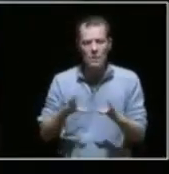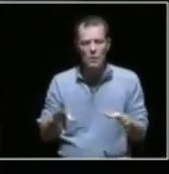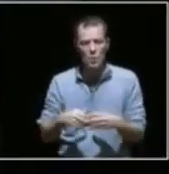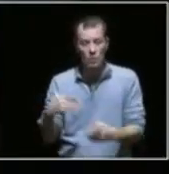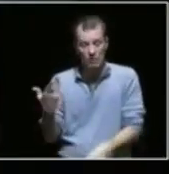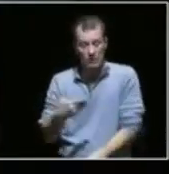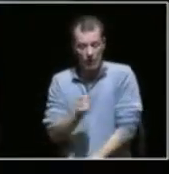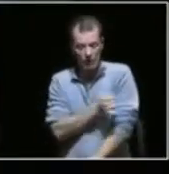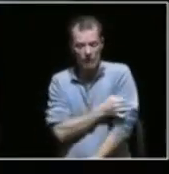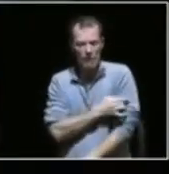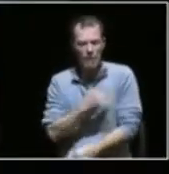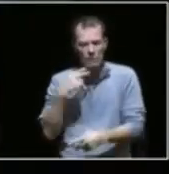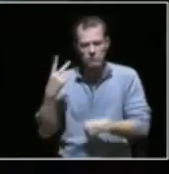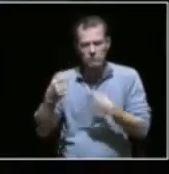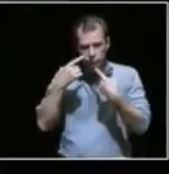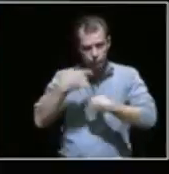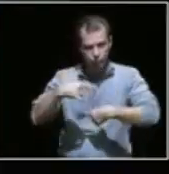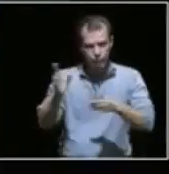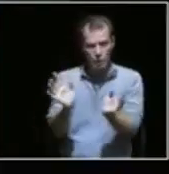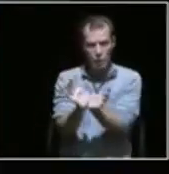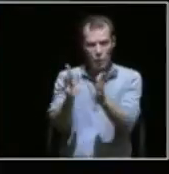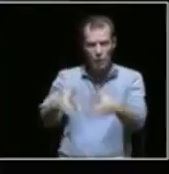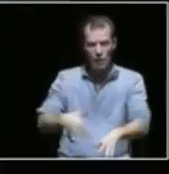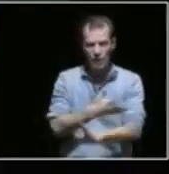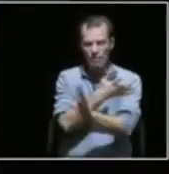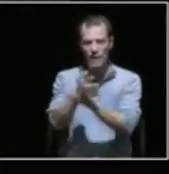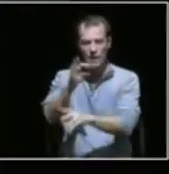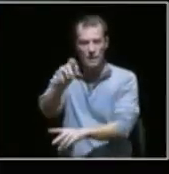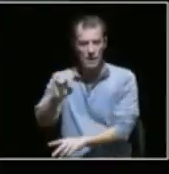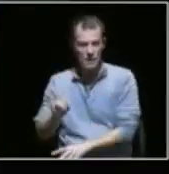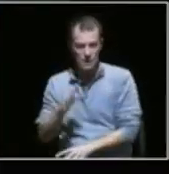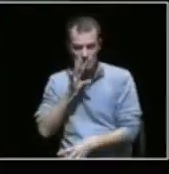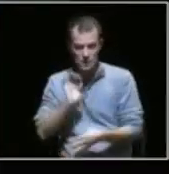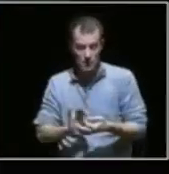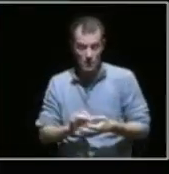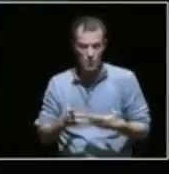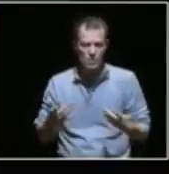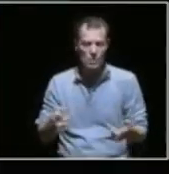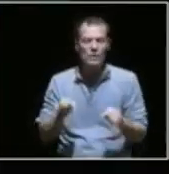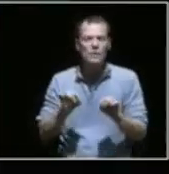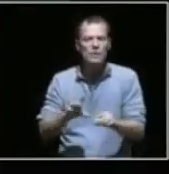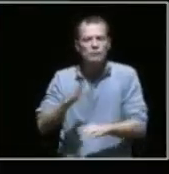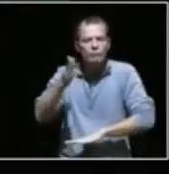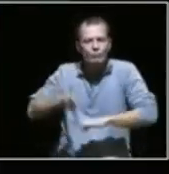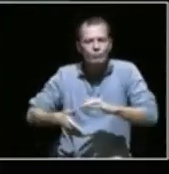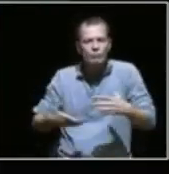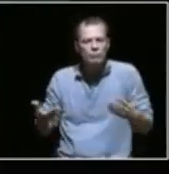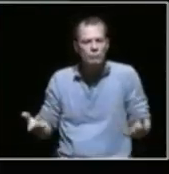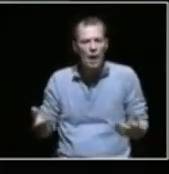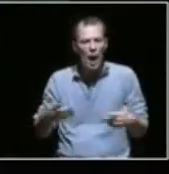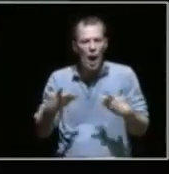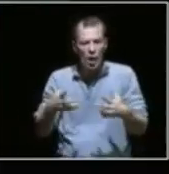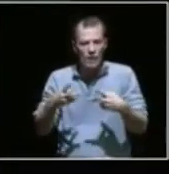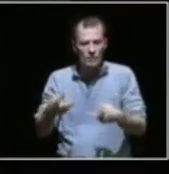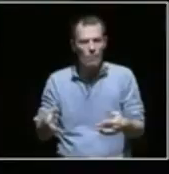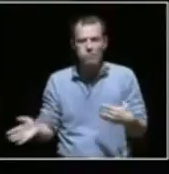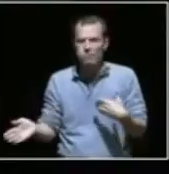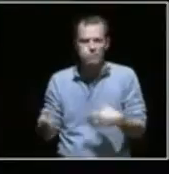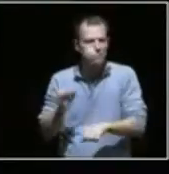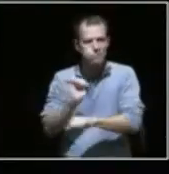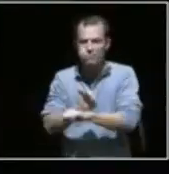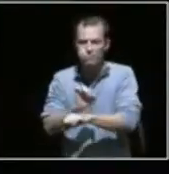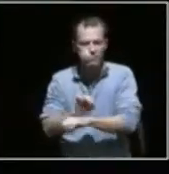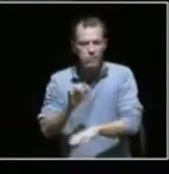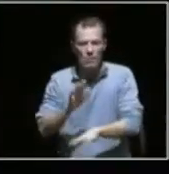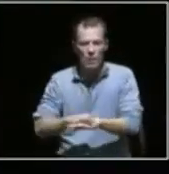Direito à Habitação que esteve em consulta pública até o passado dia 30 de setembro e que, momentaneamente, se encontra indisponível para acesso